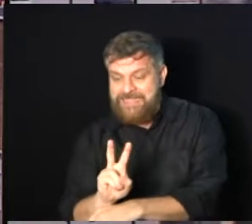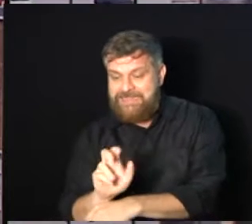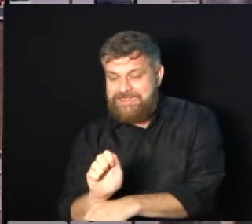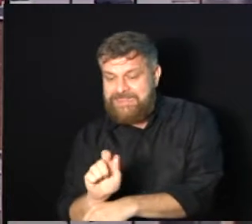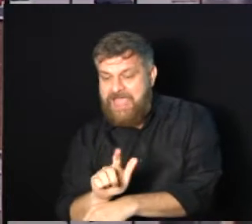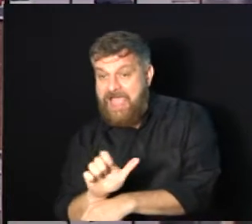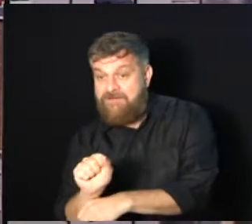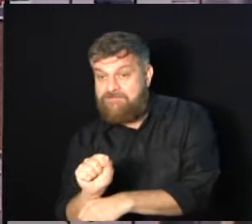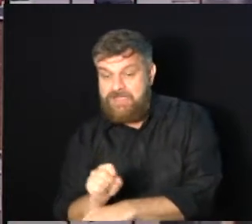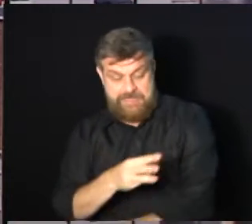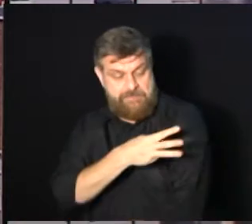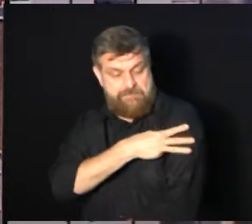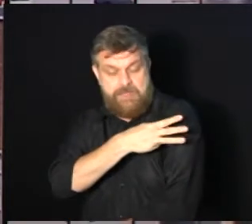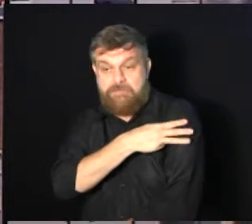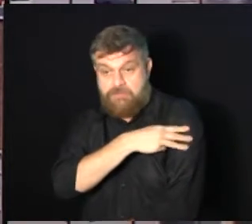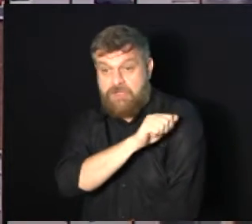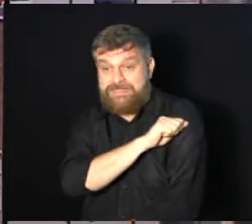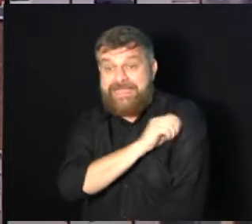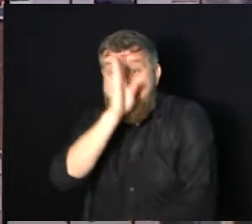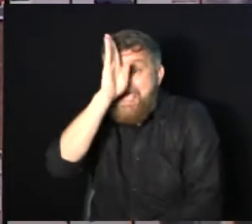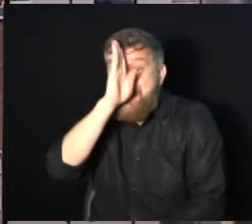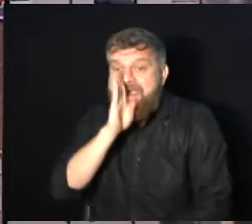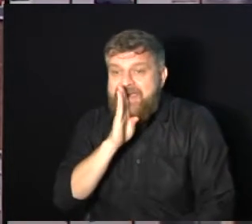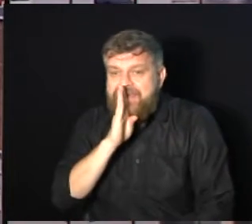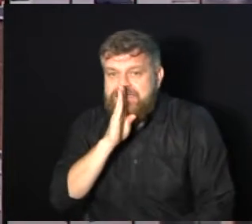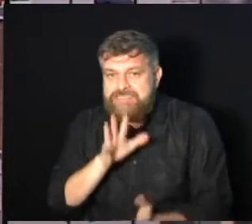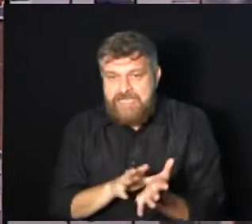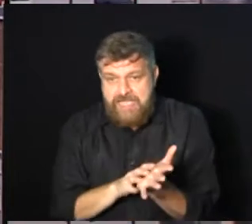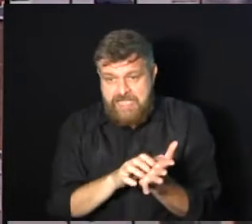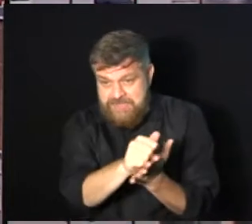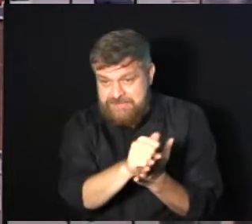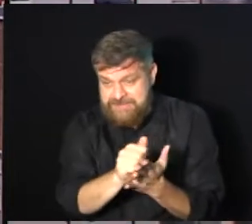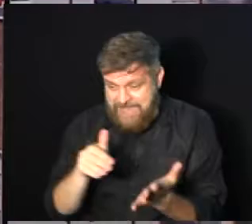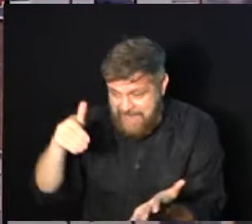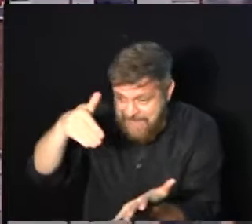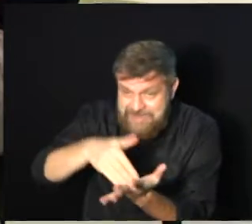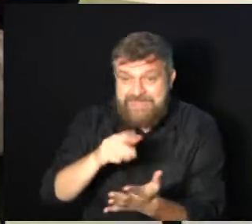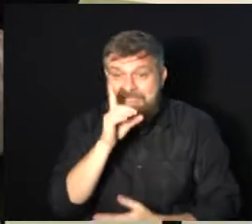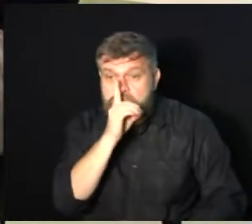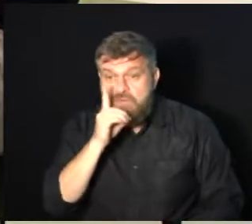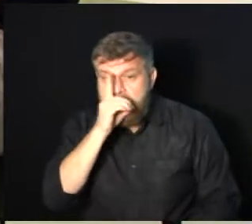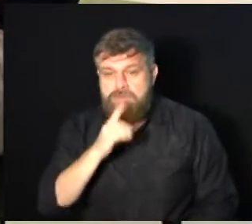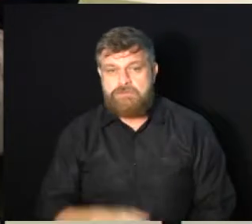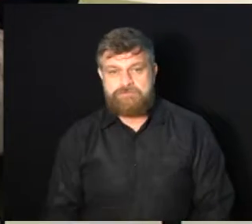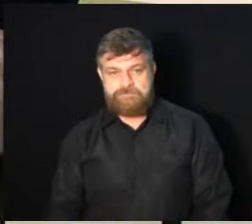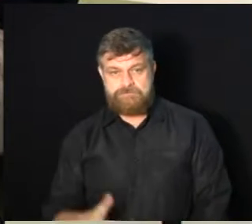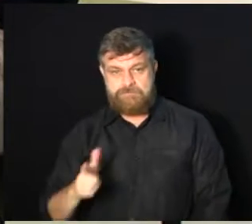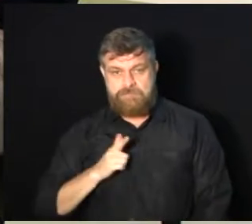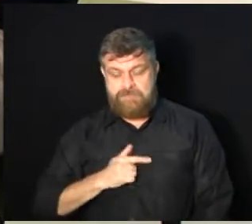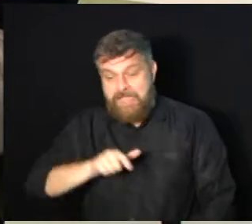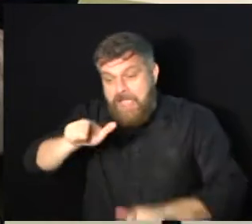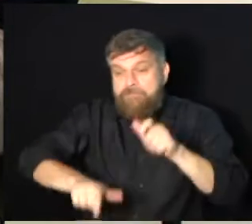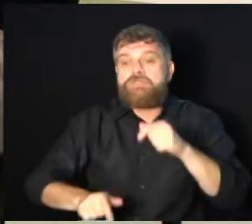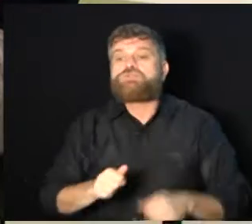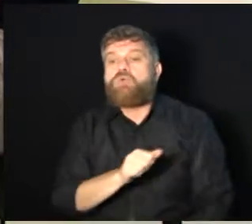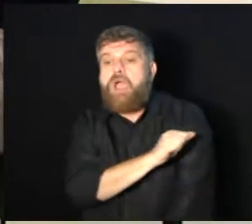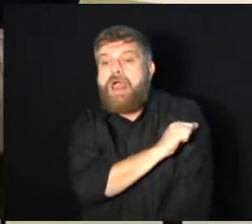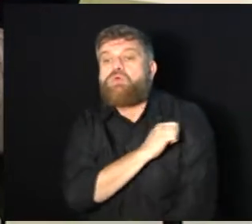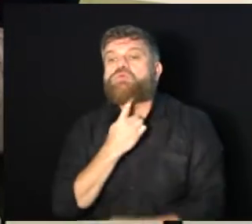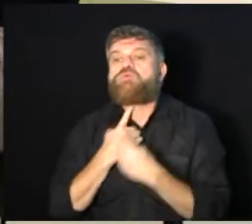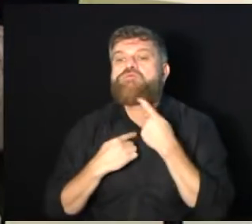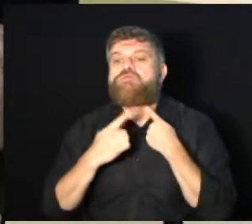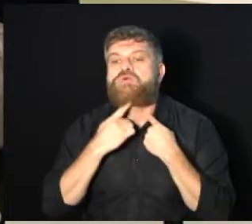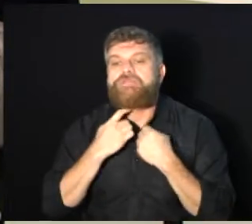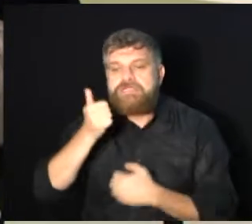estudantes do ensino médio, tudo de graça. As inscrições vão até domingo. Os pré-vestibulandos de Campinas e